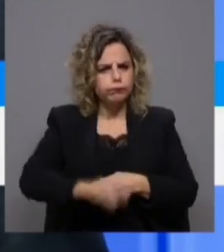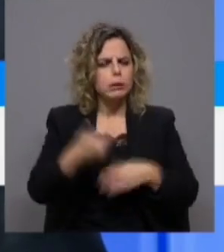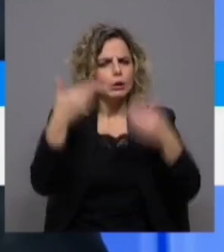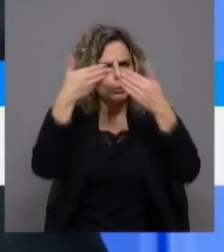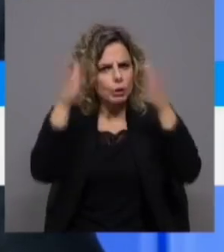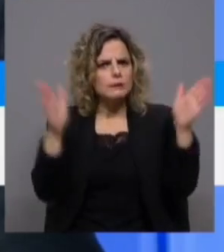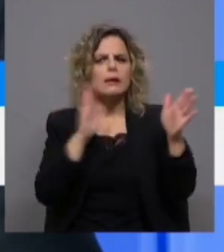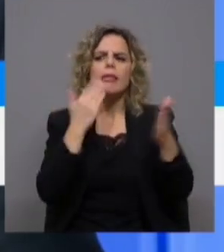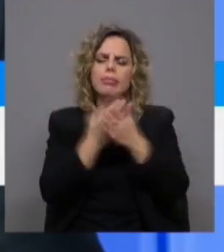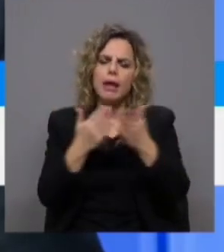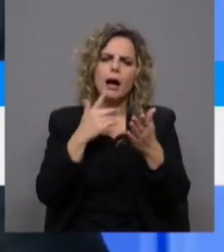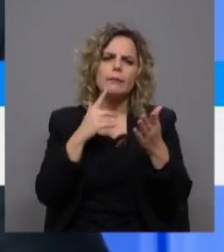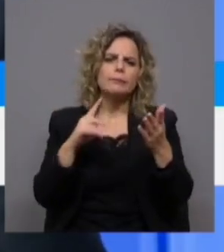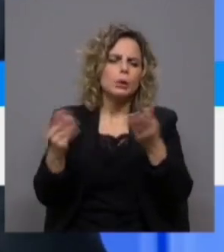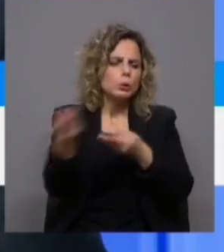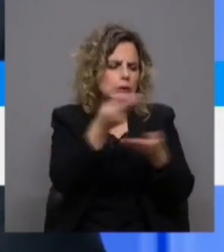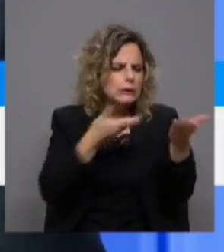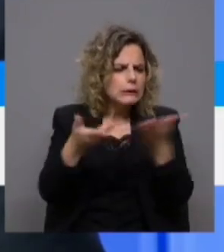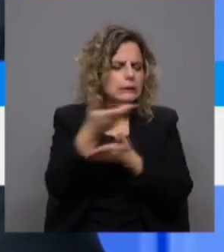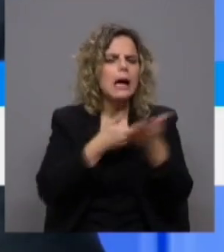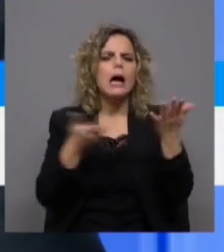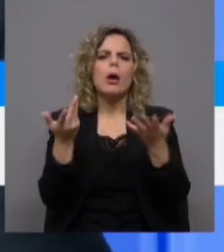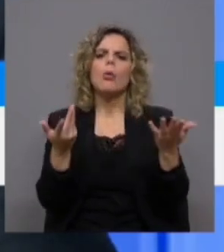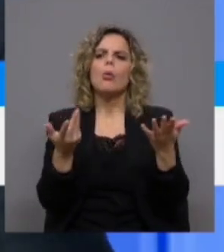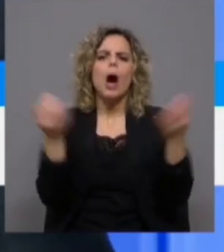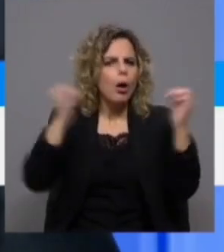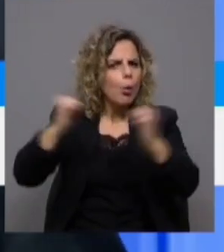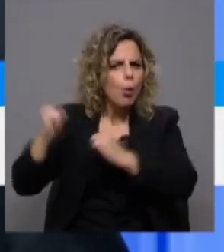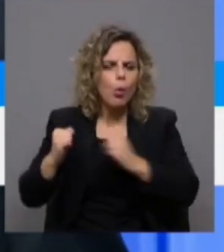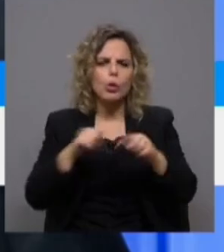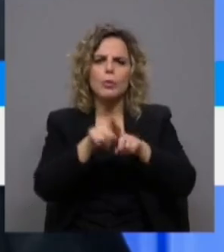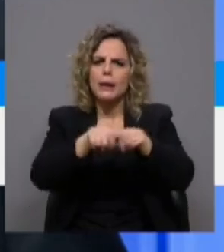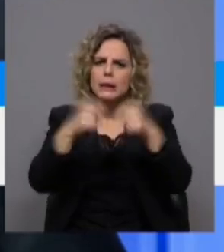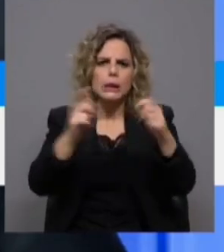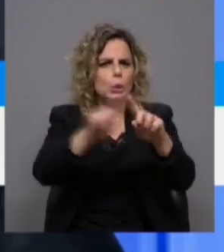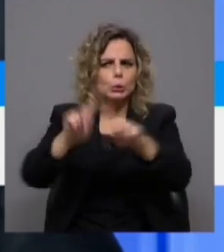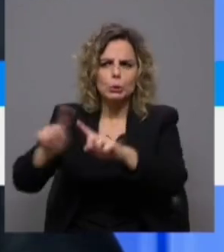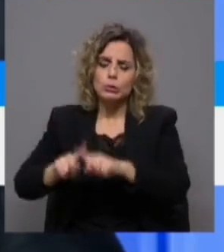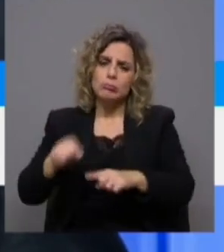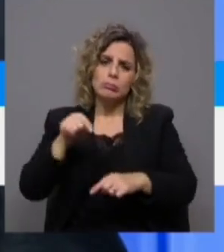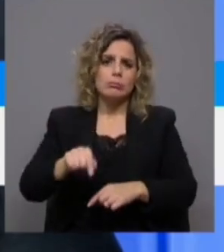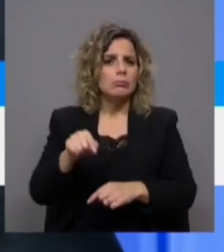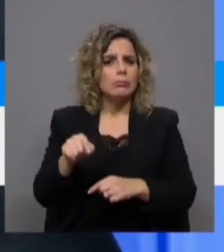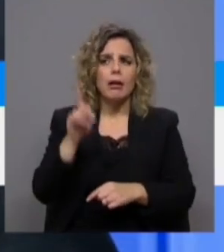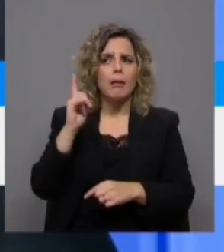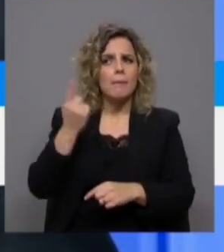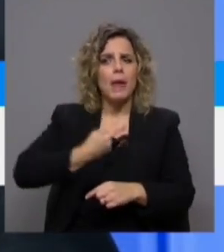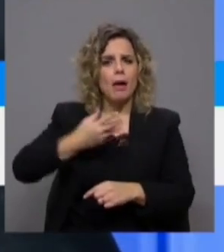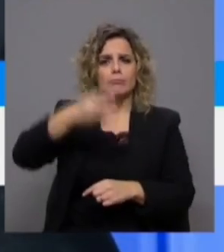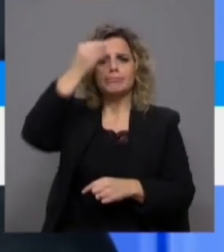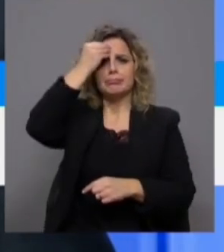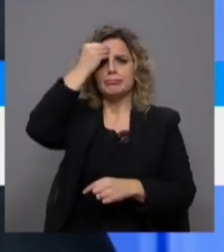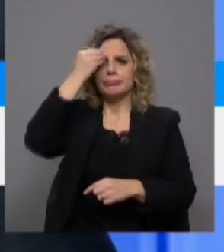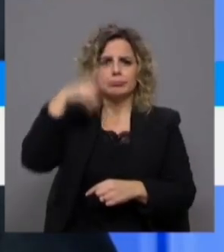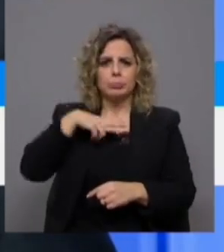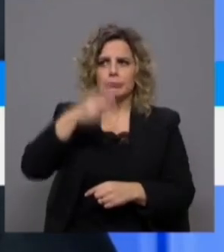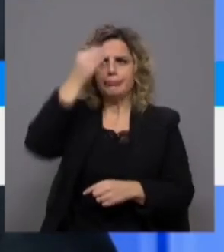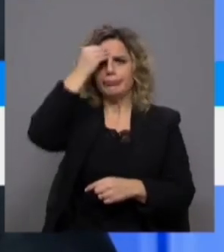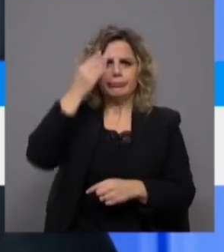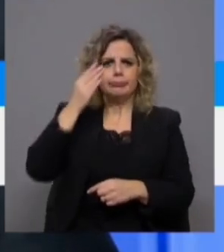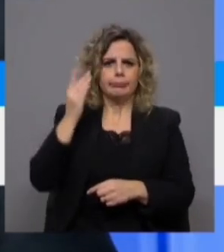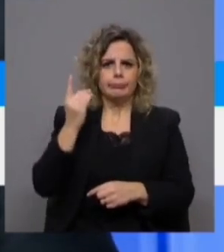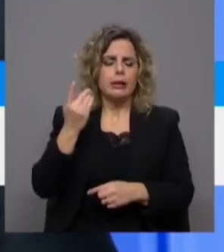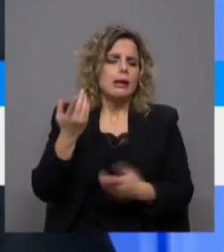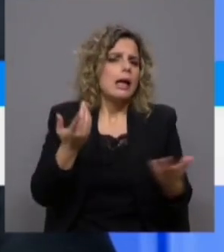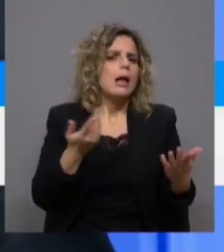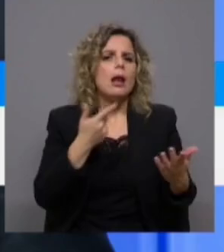permitindo negociações e acordos entre partidos de Matriz diferente em Portugal temos começar a aprender a fazer o mesmo a nossa democracia não pode viver